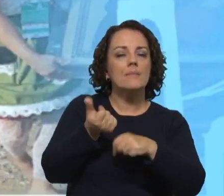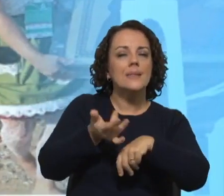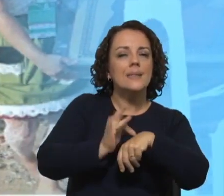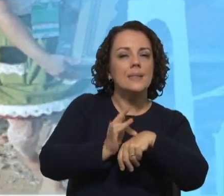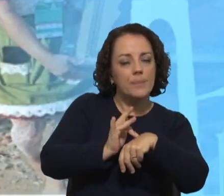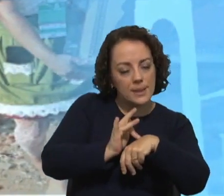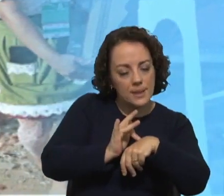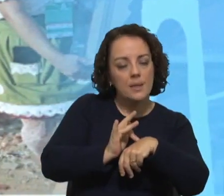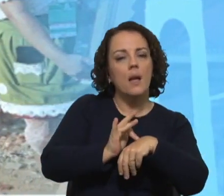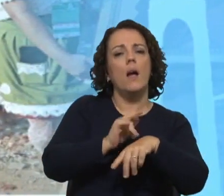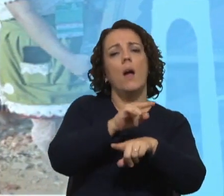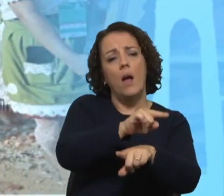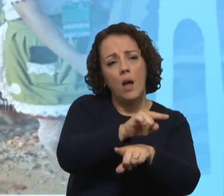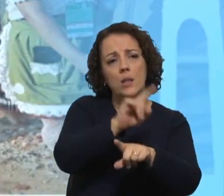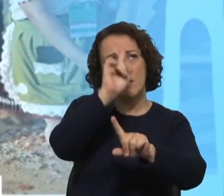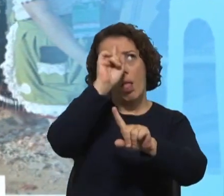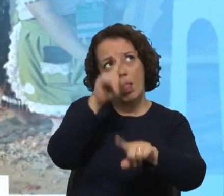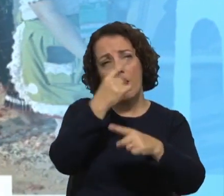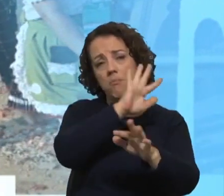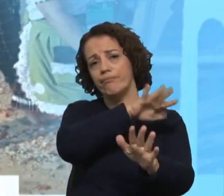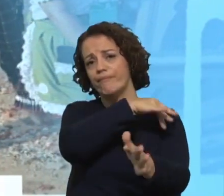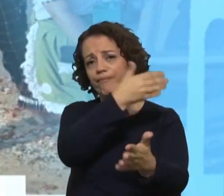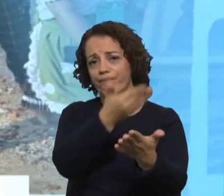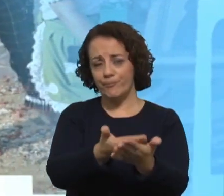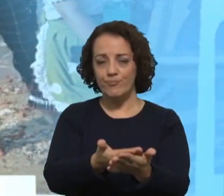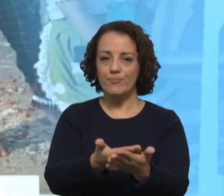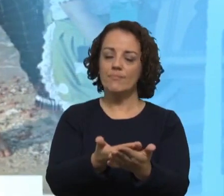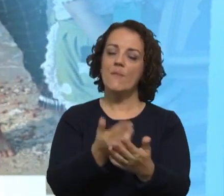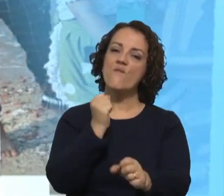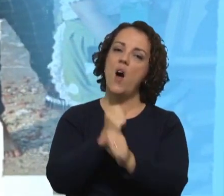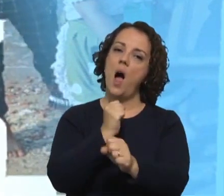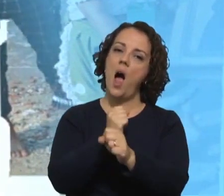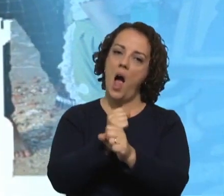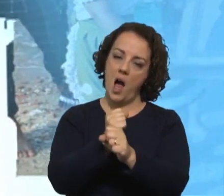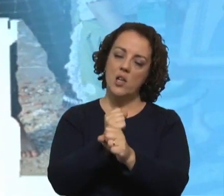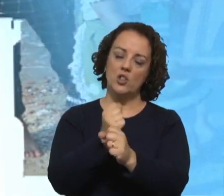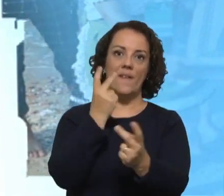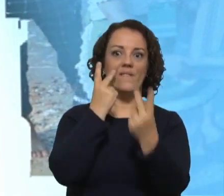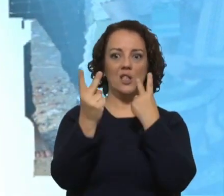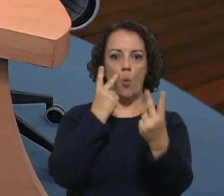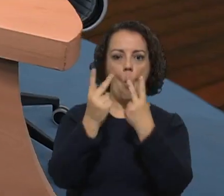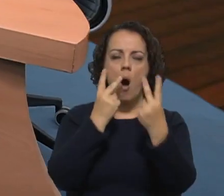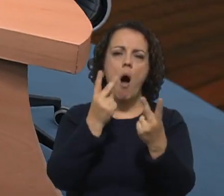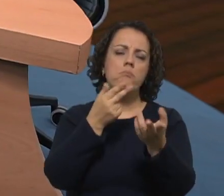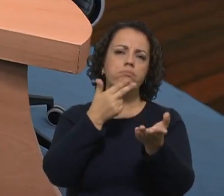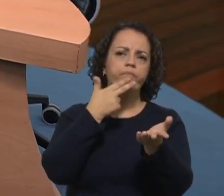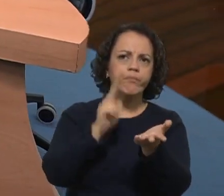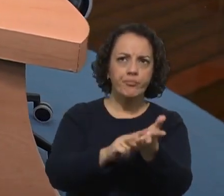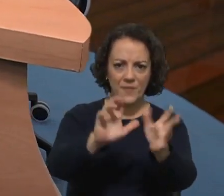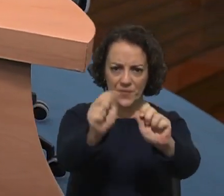souberam ao longo dos tempos e sabem hoje dar a representação mais visual, física